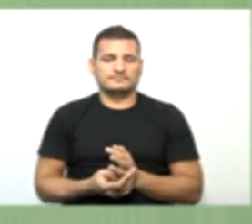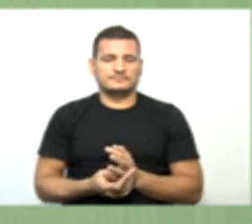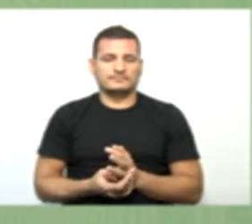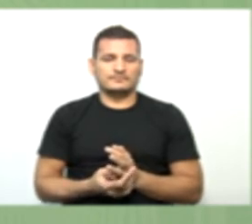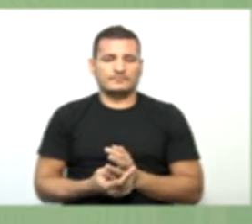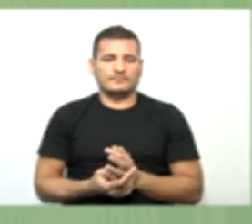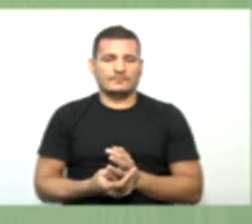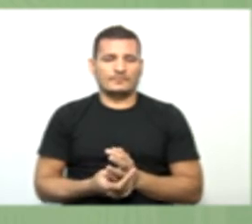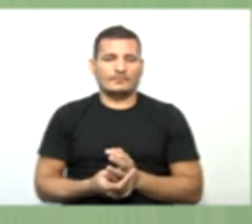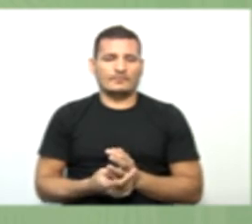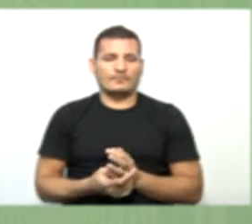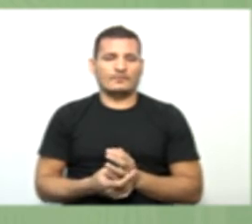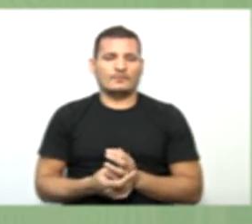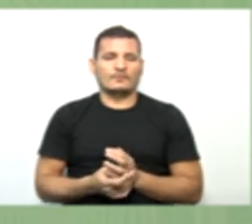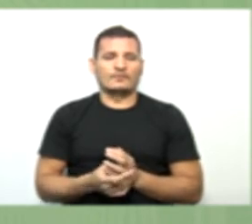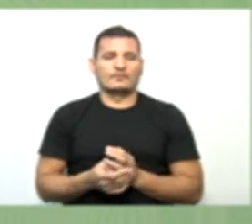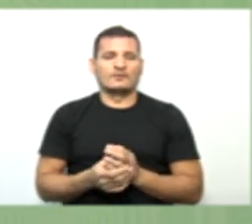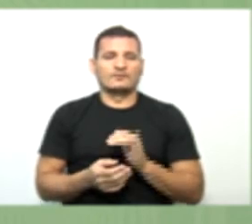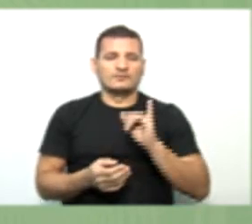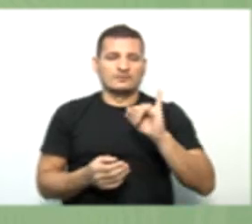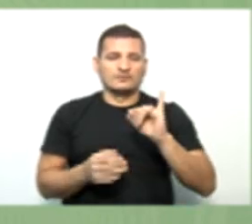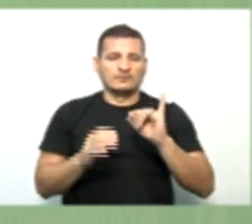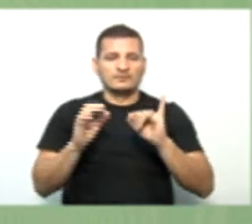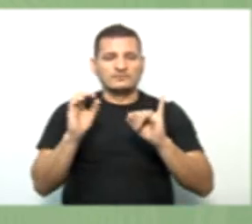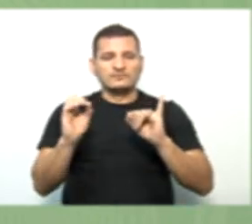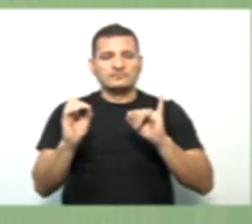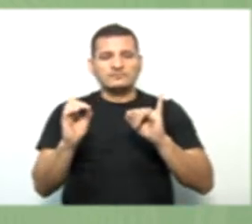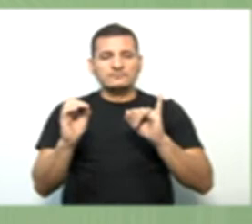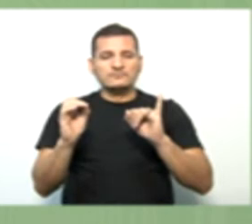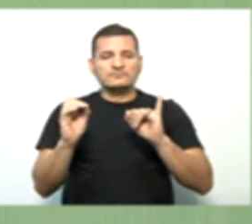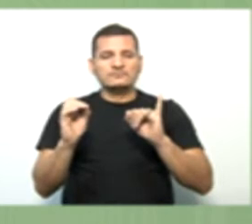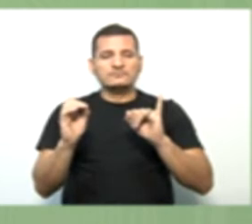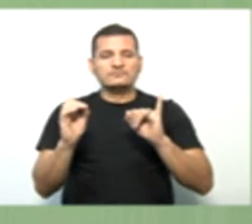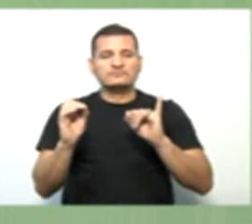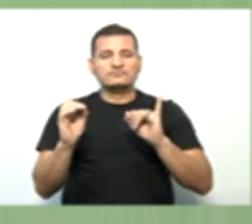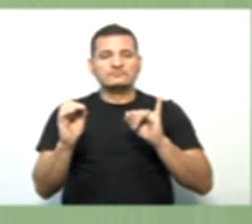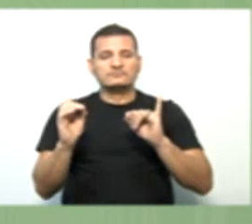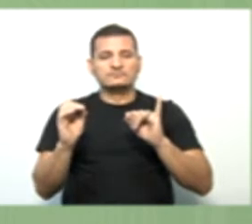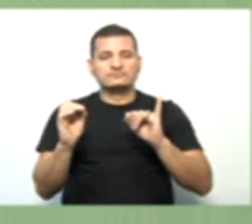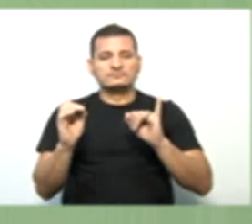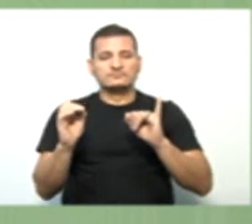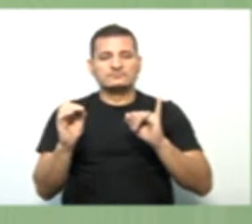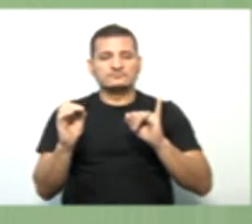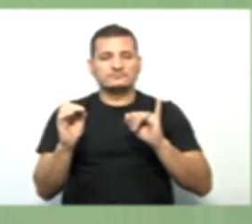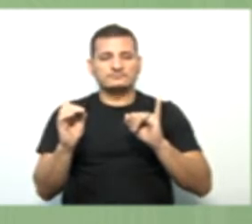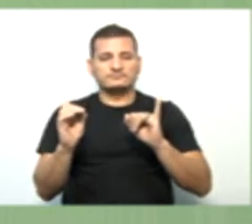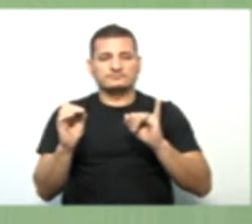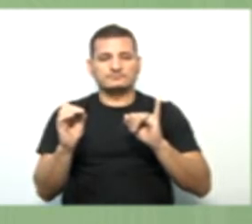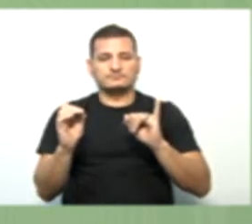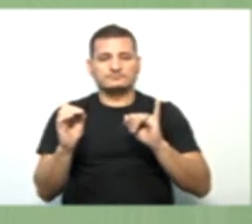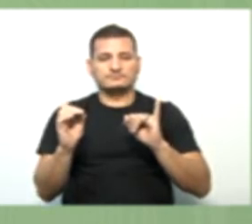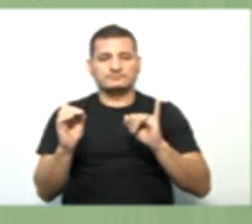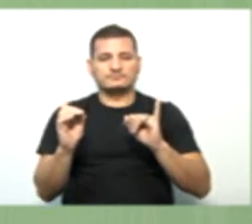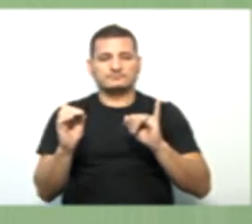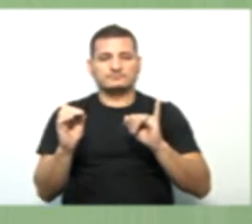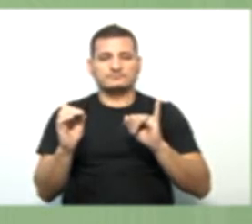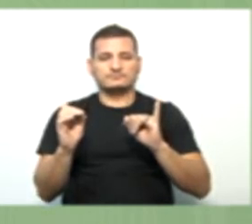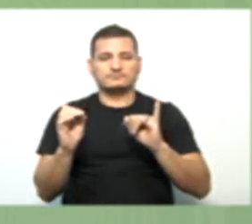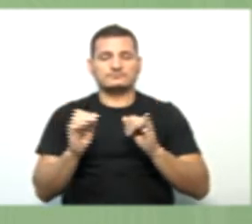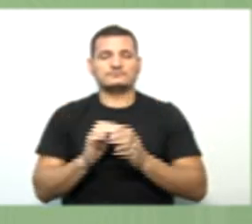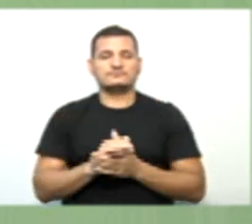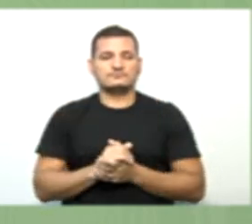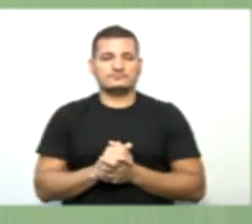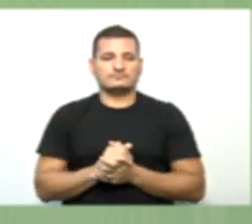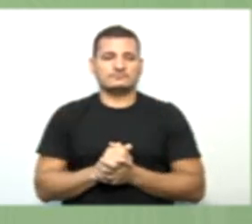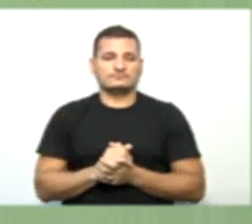ele atribui 0 a uma variável i, e enquanto esse i for menor que o número digitado do teclado, ele vai ficar fazendo